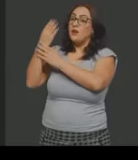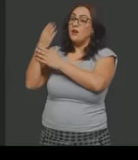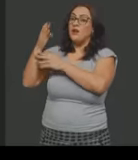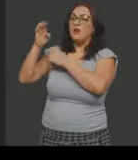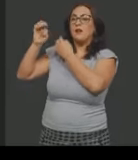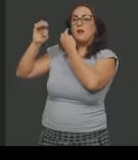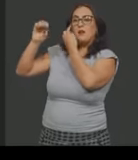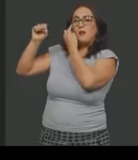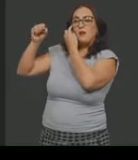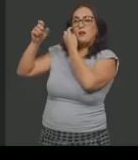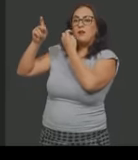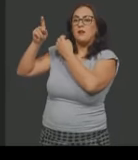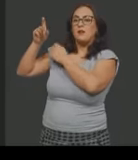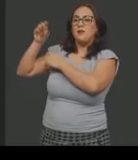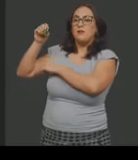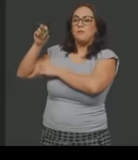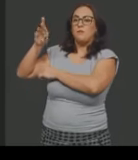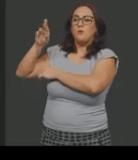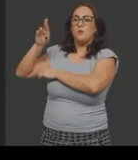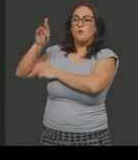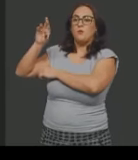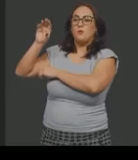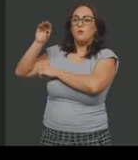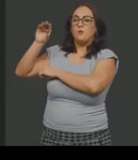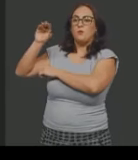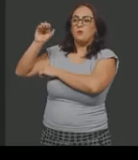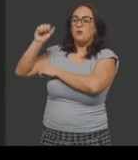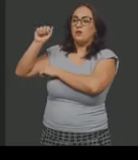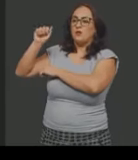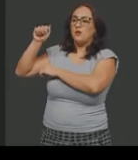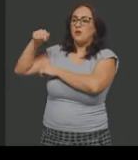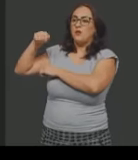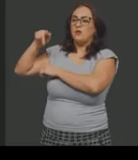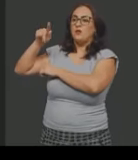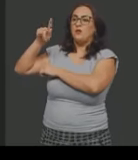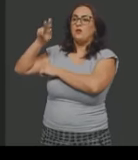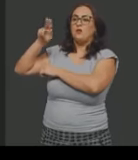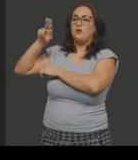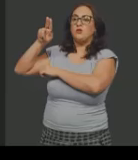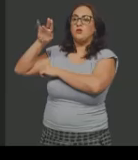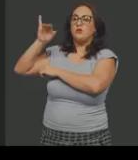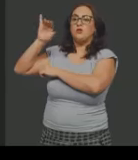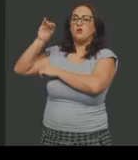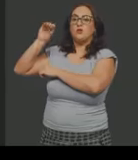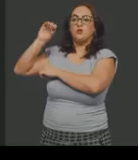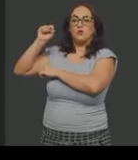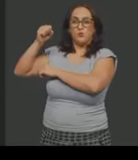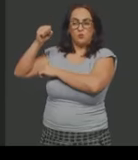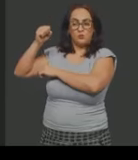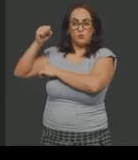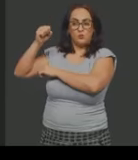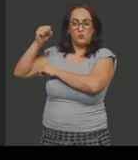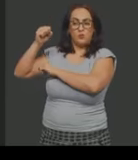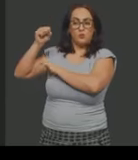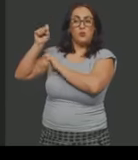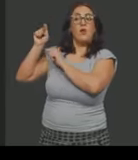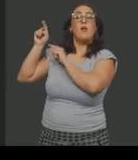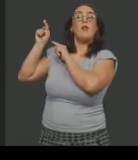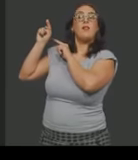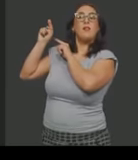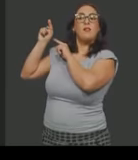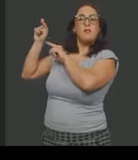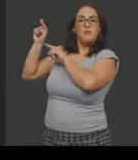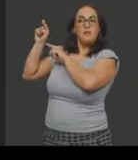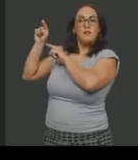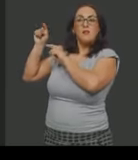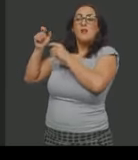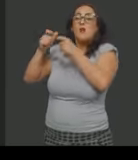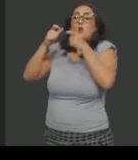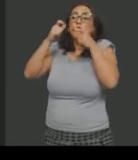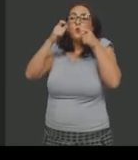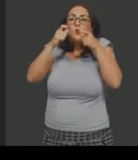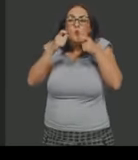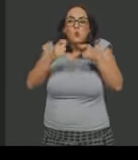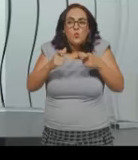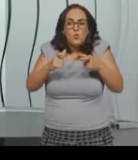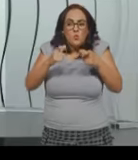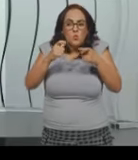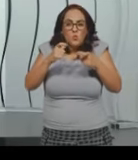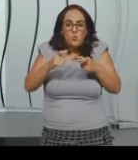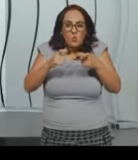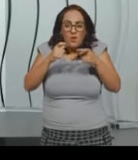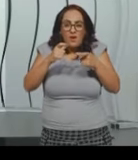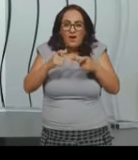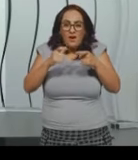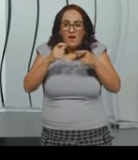nos soros que eu vou ter o meu esporângio. Lembram? Esporângio é o local onde